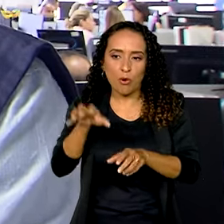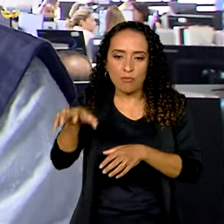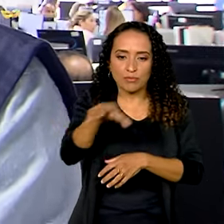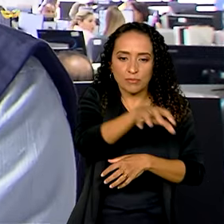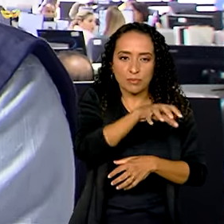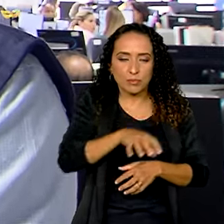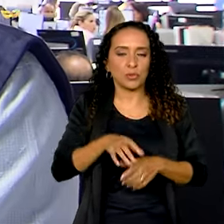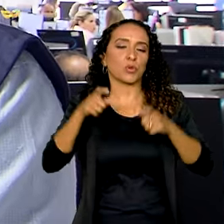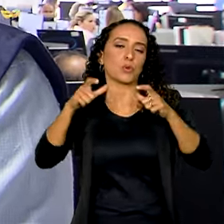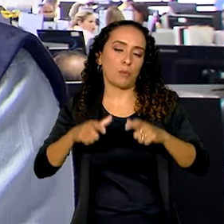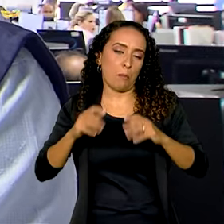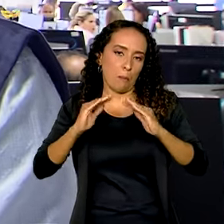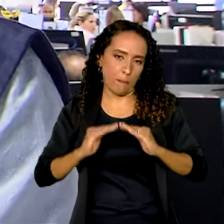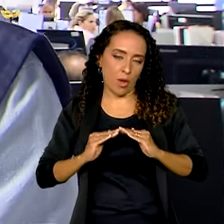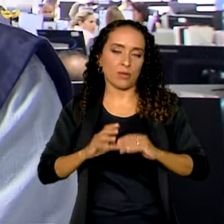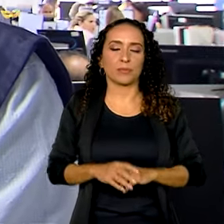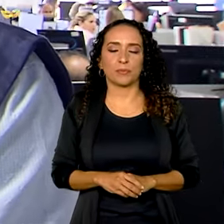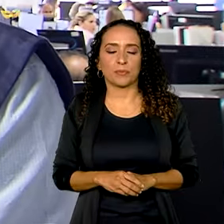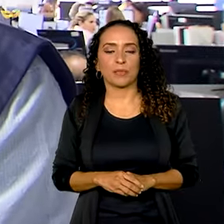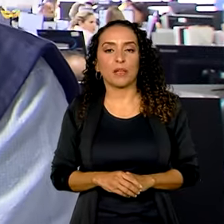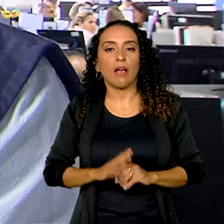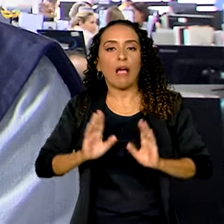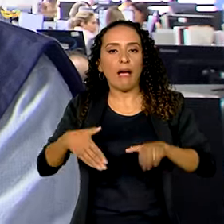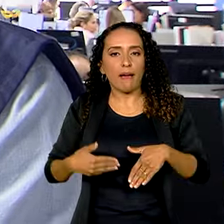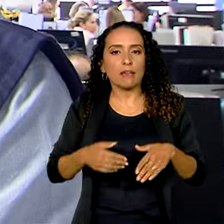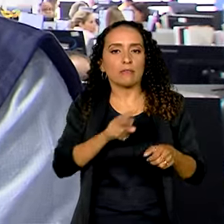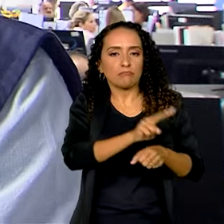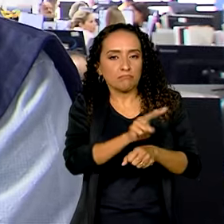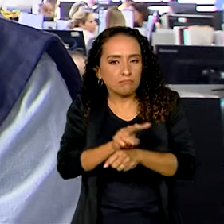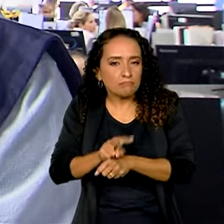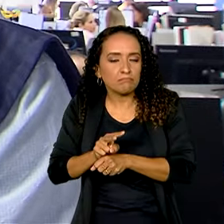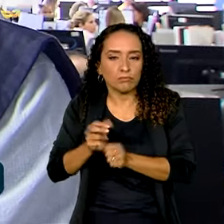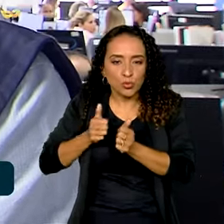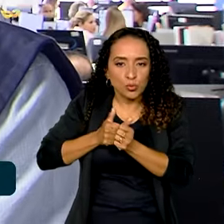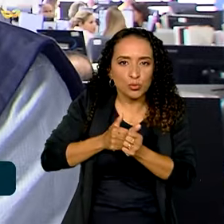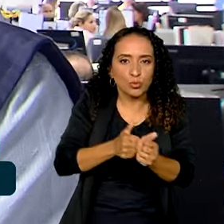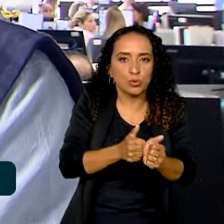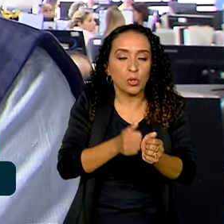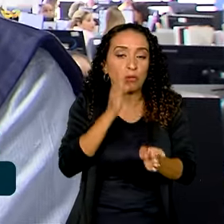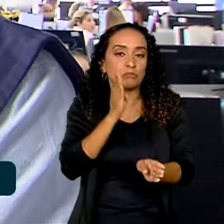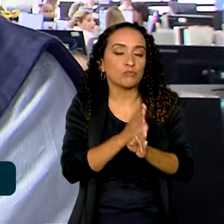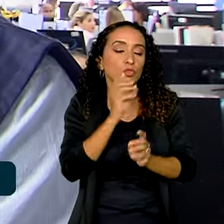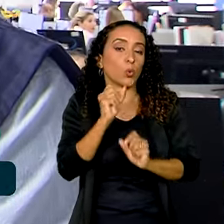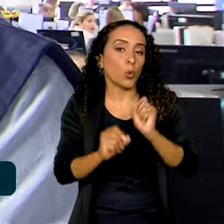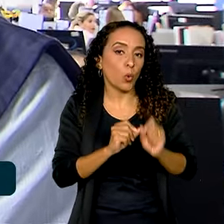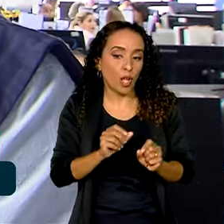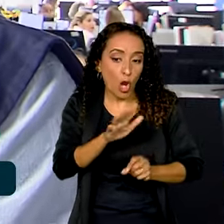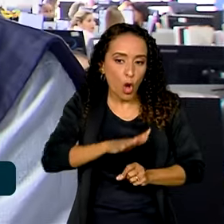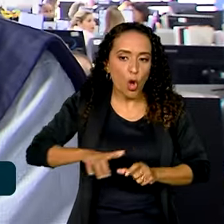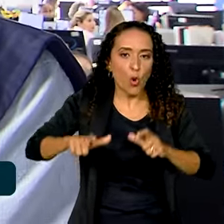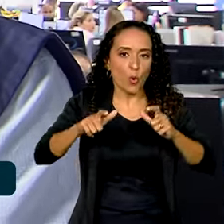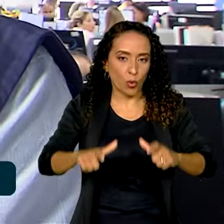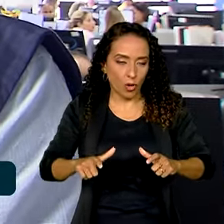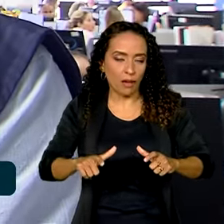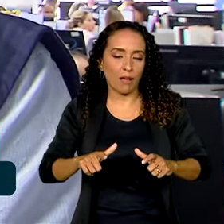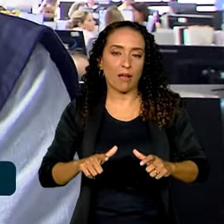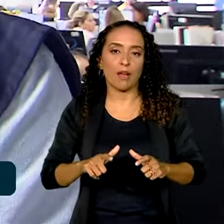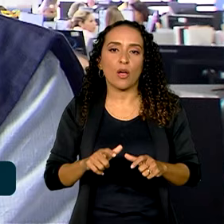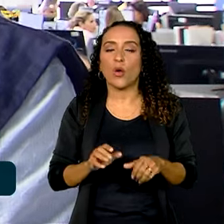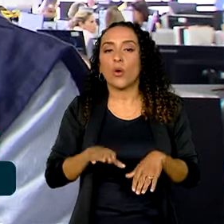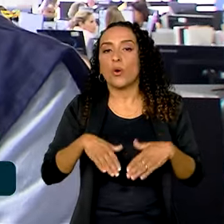elas moram onde as pessoas estão a partir desse acompanhamento é identificado naquele território naquela região